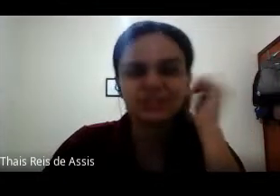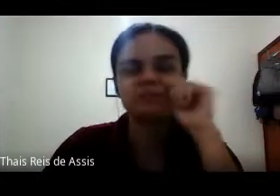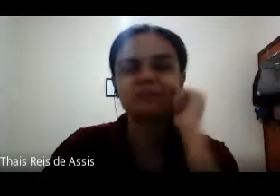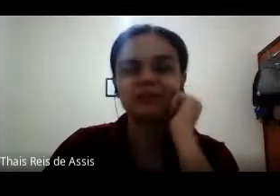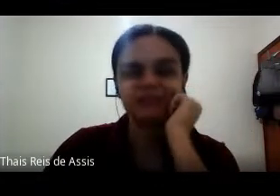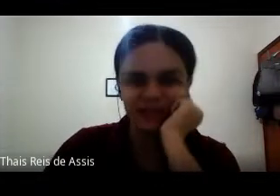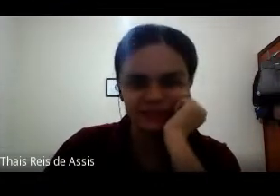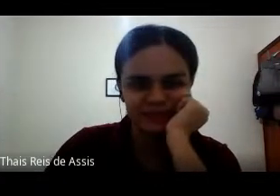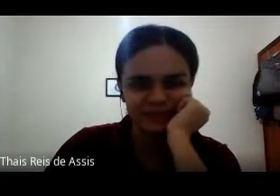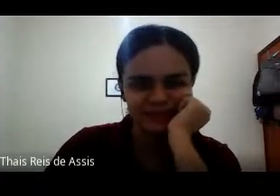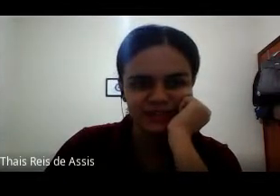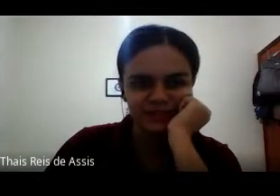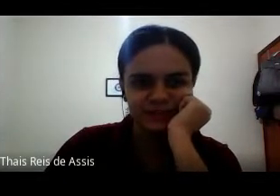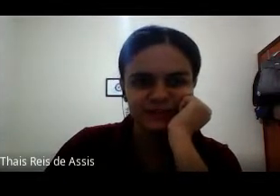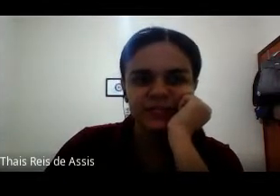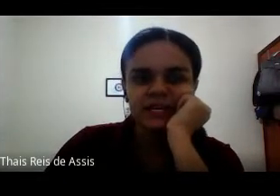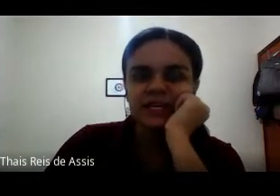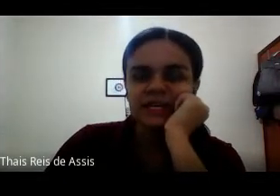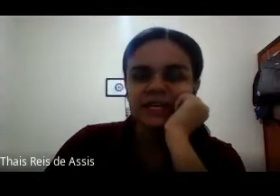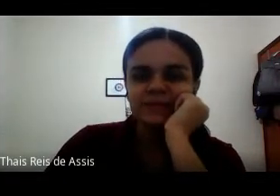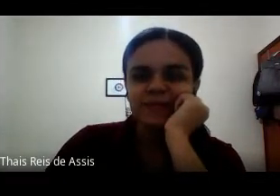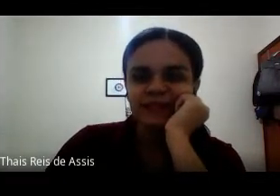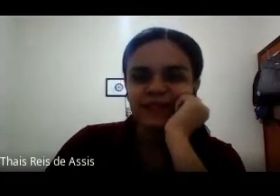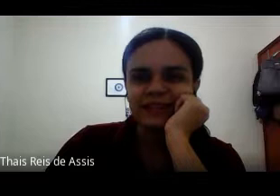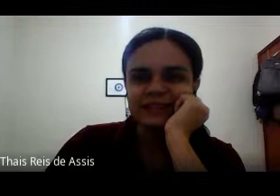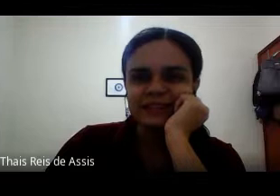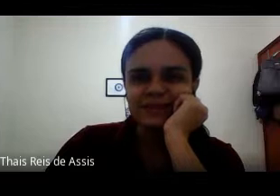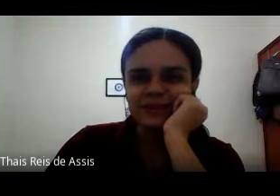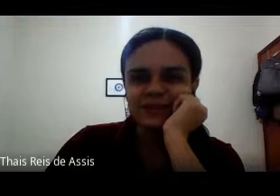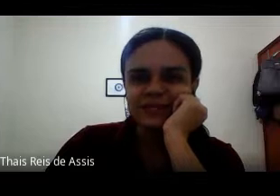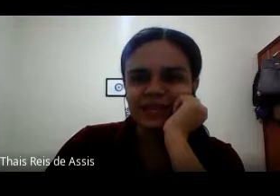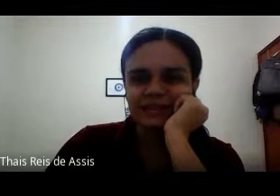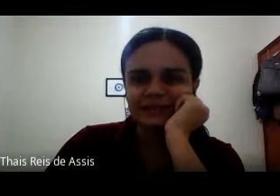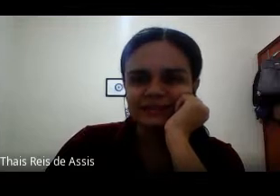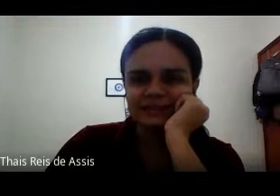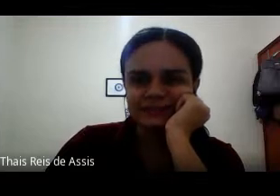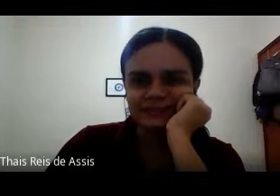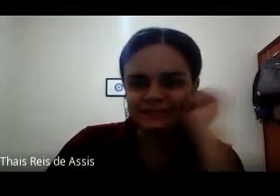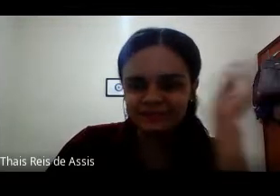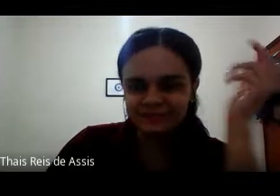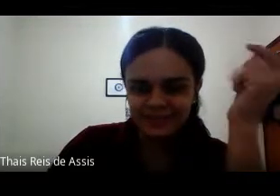Então, a gente ia para a biblioteca, 1900 antigamente. E as bibliotecas e as pessoas que eram...